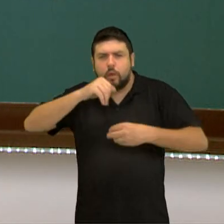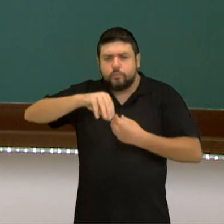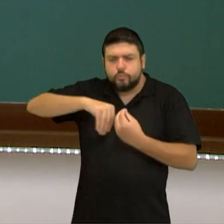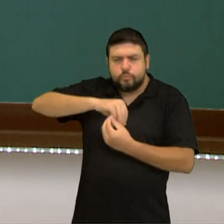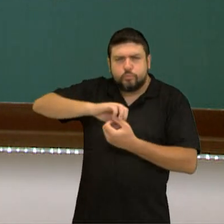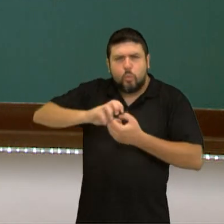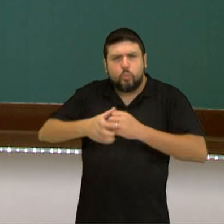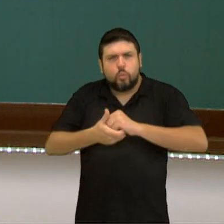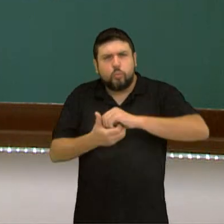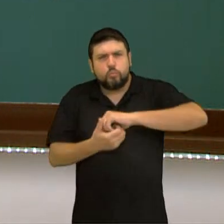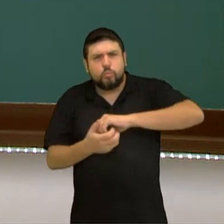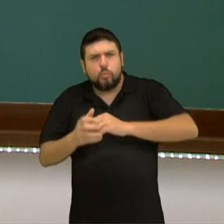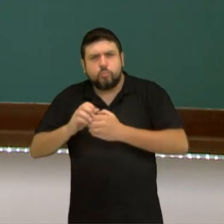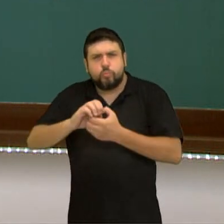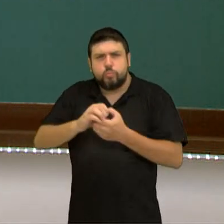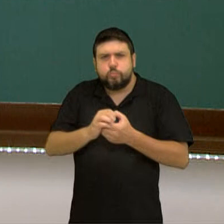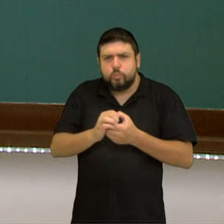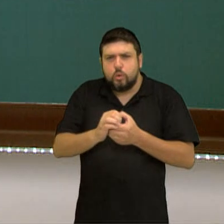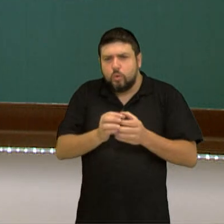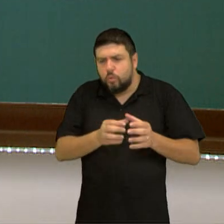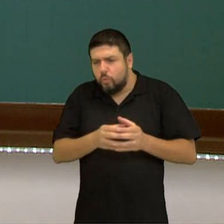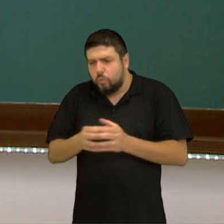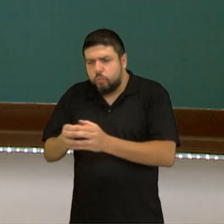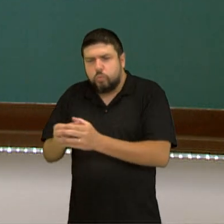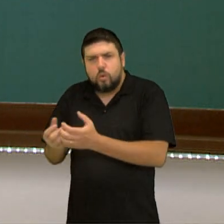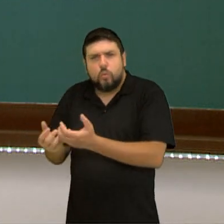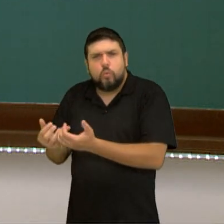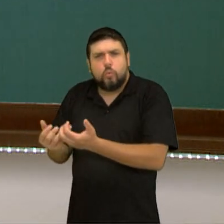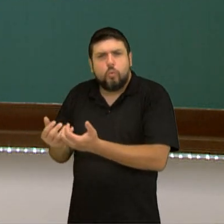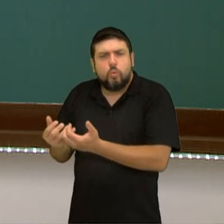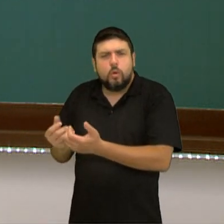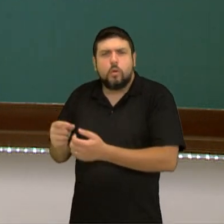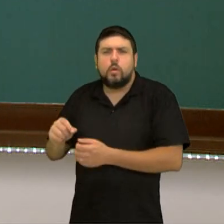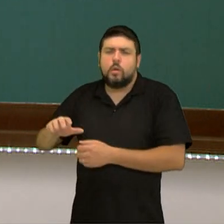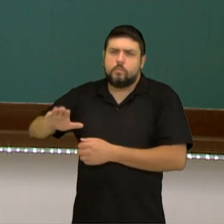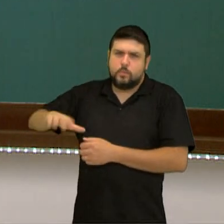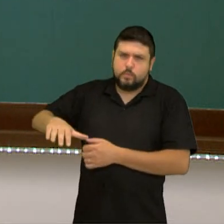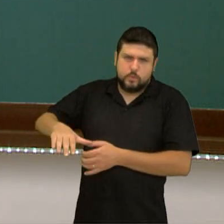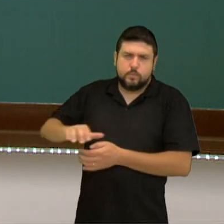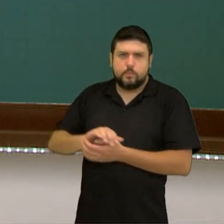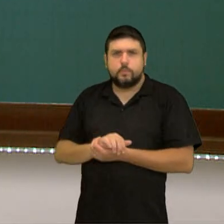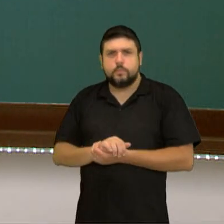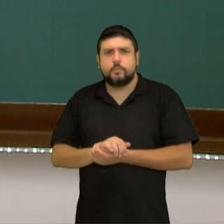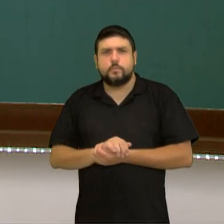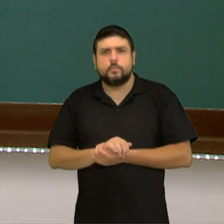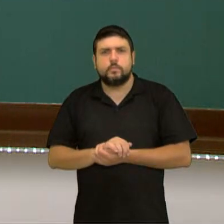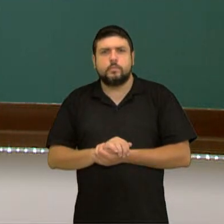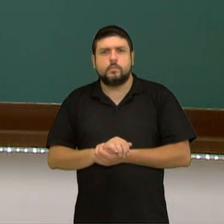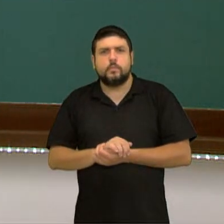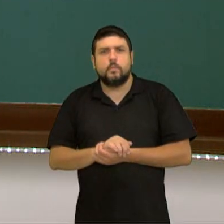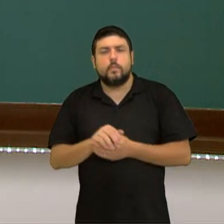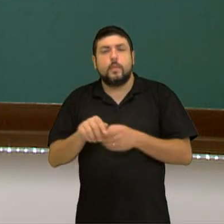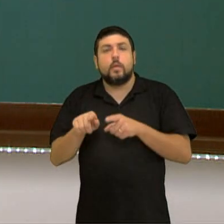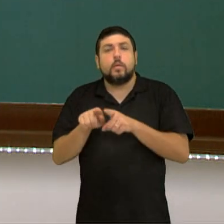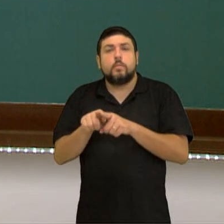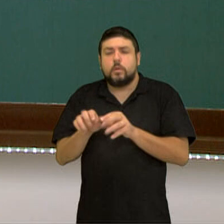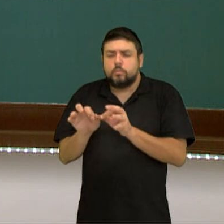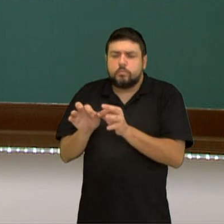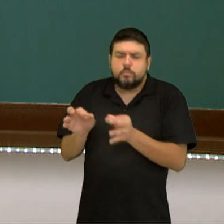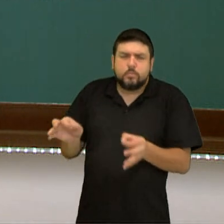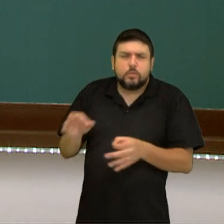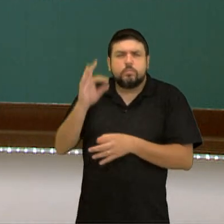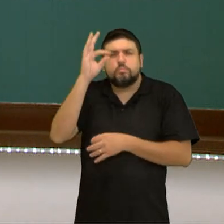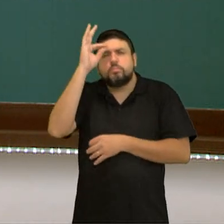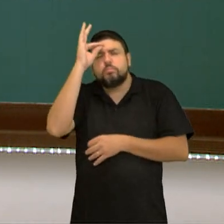né? E o barro cozido era bem mais barato de se fazer. A simplicidade e a